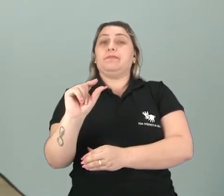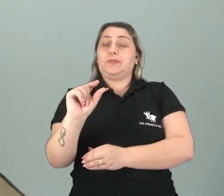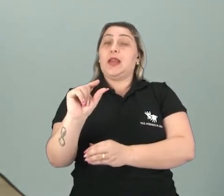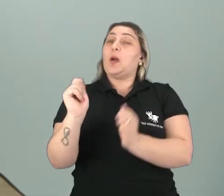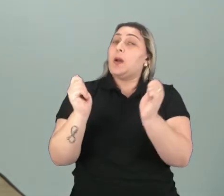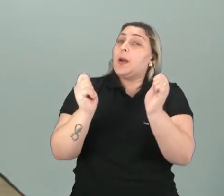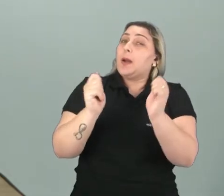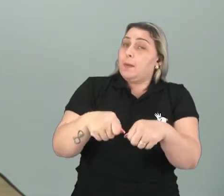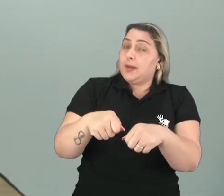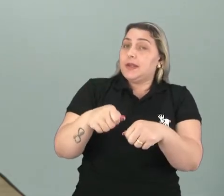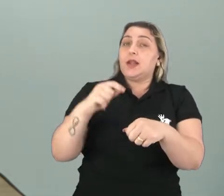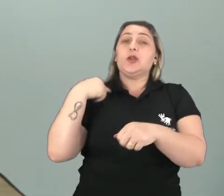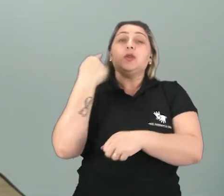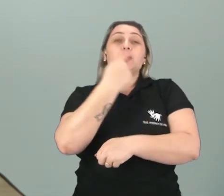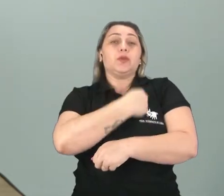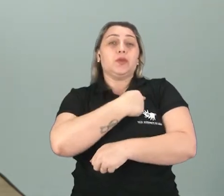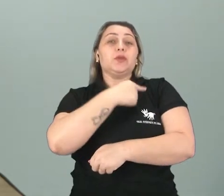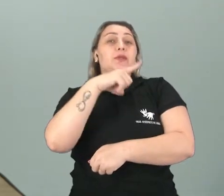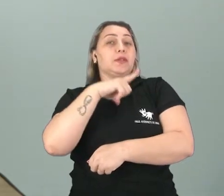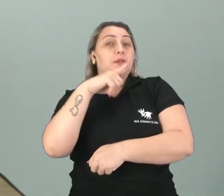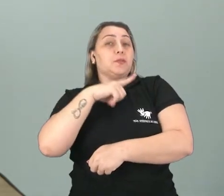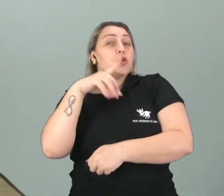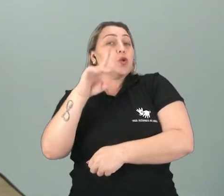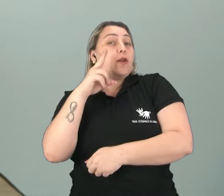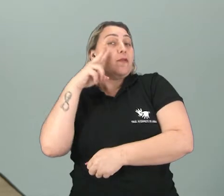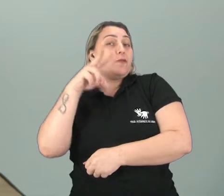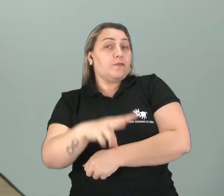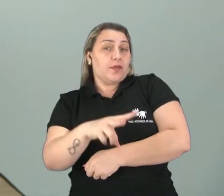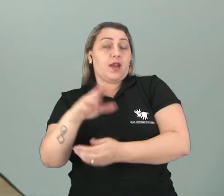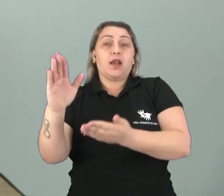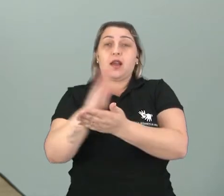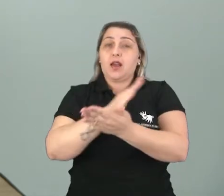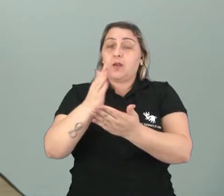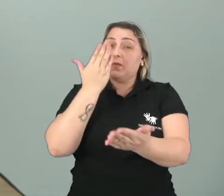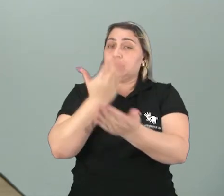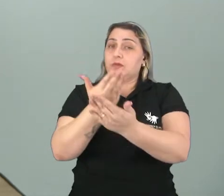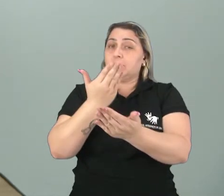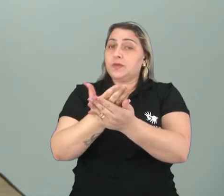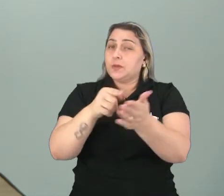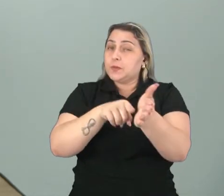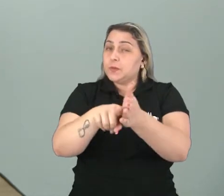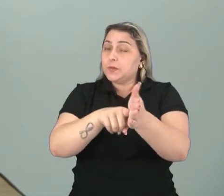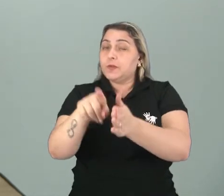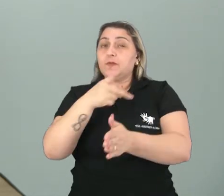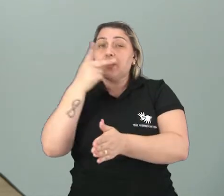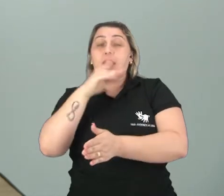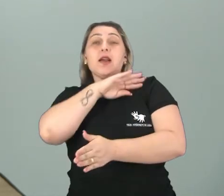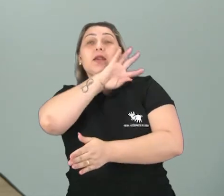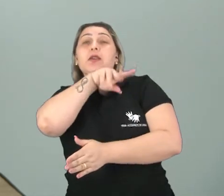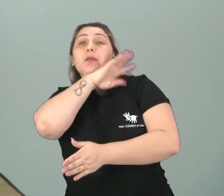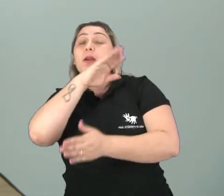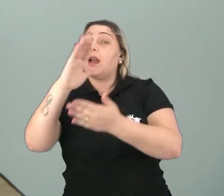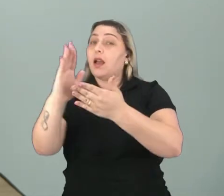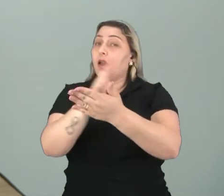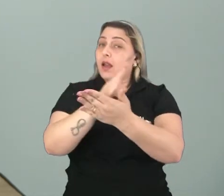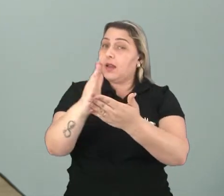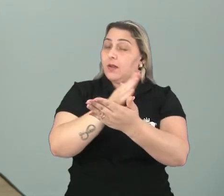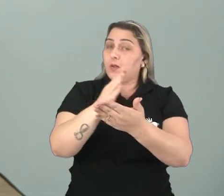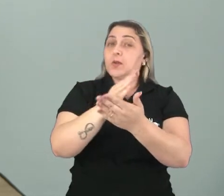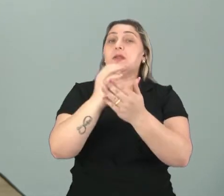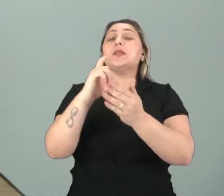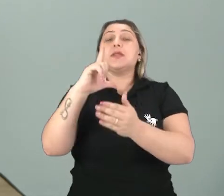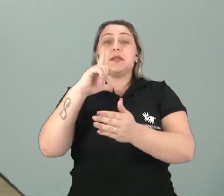uma capacidade que todos nós temos. E vocês sabiam que alguns estudiosos dizem que até alguns